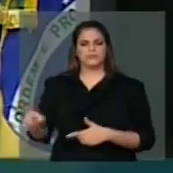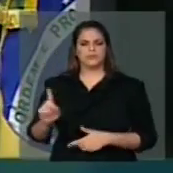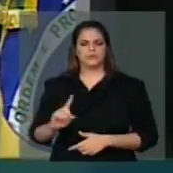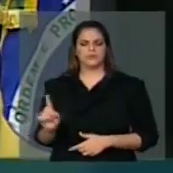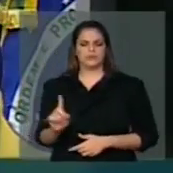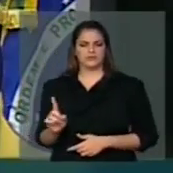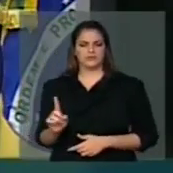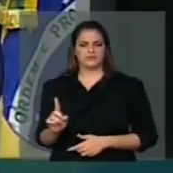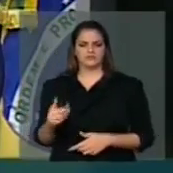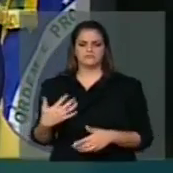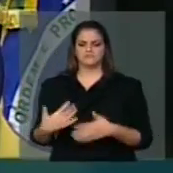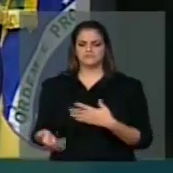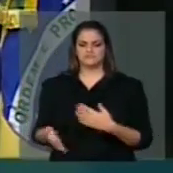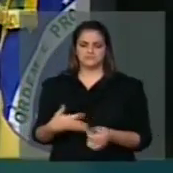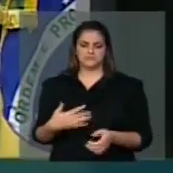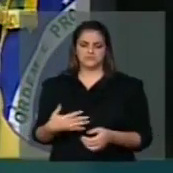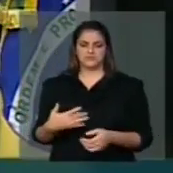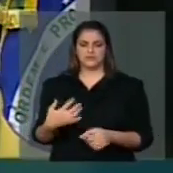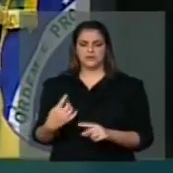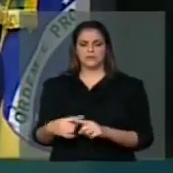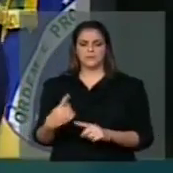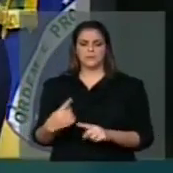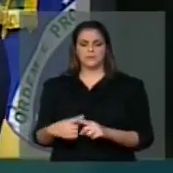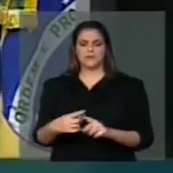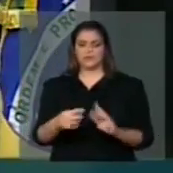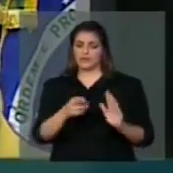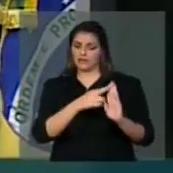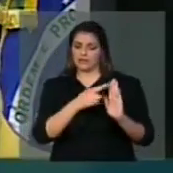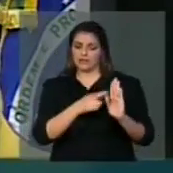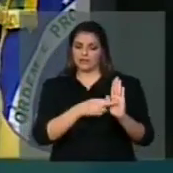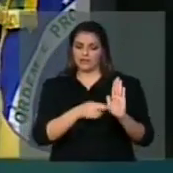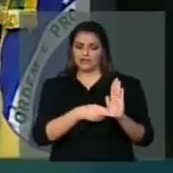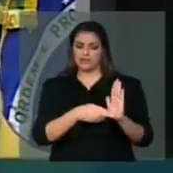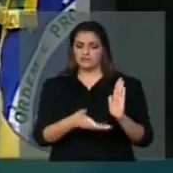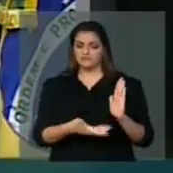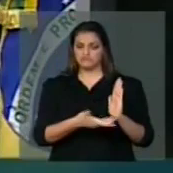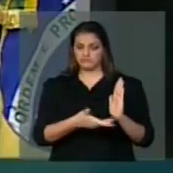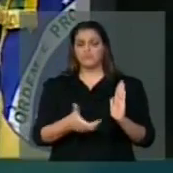largo de um preciosismo regimental que existe.